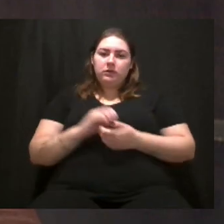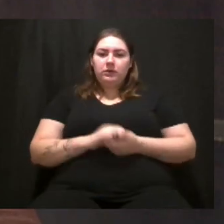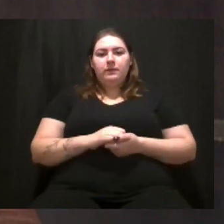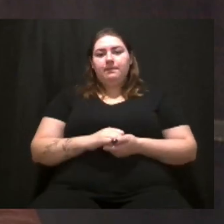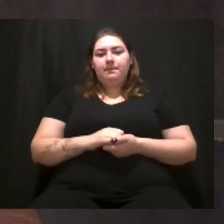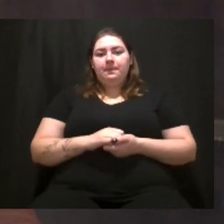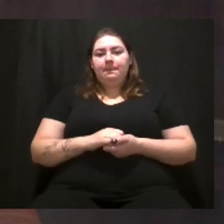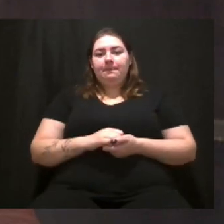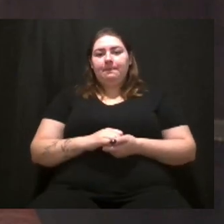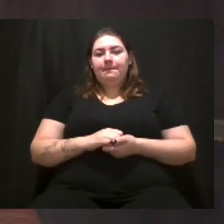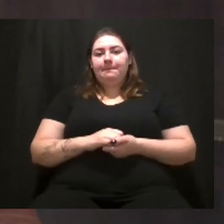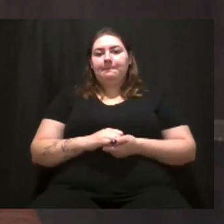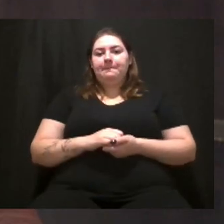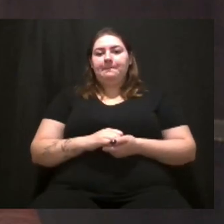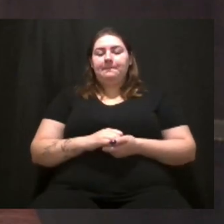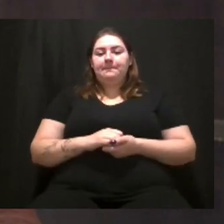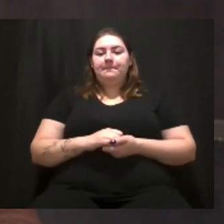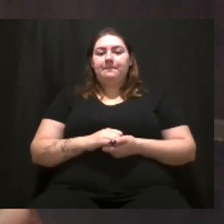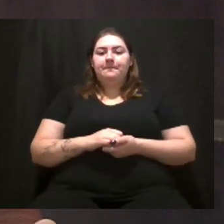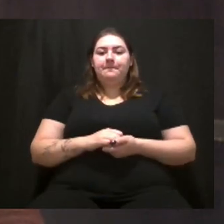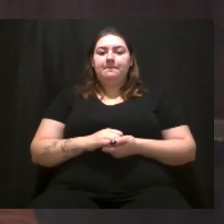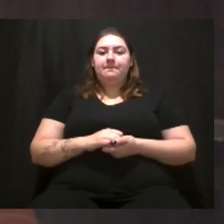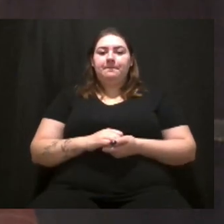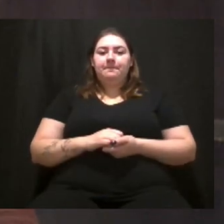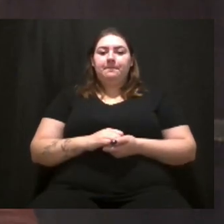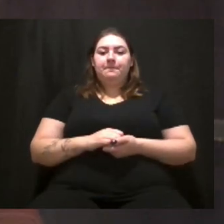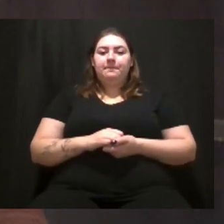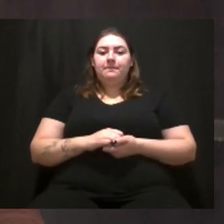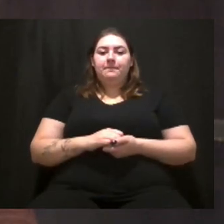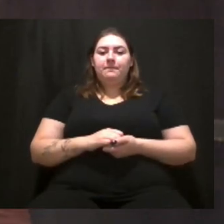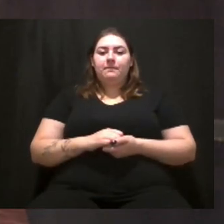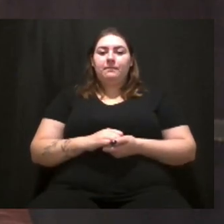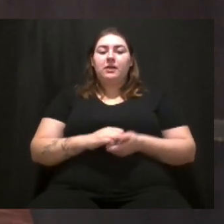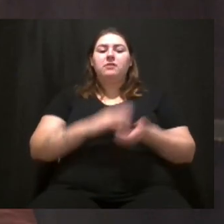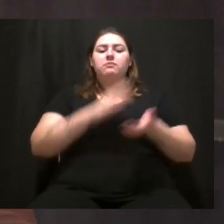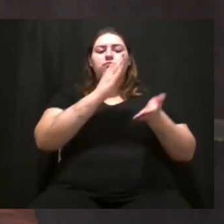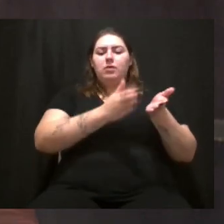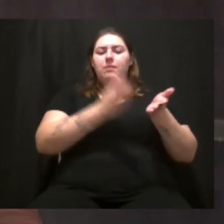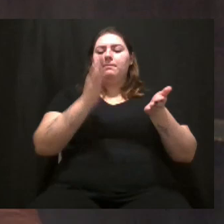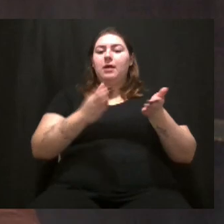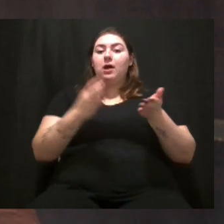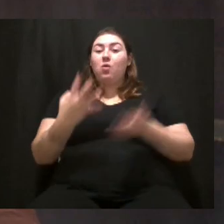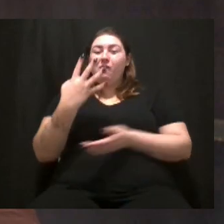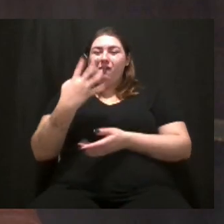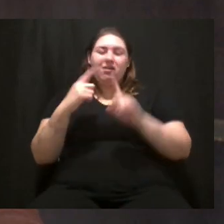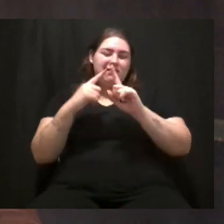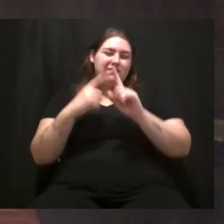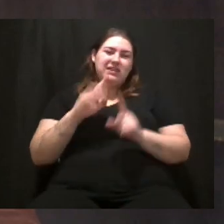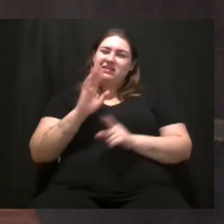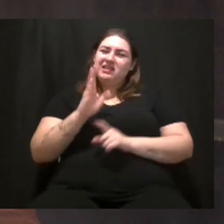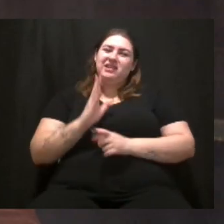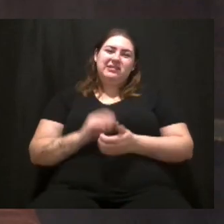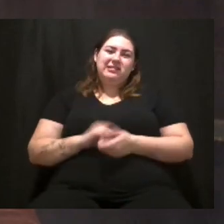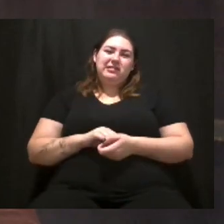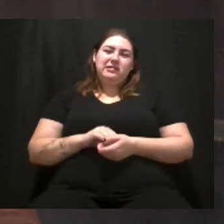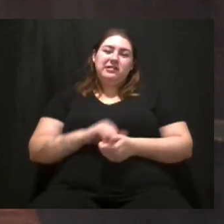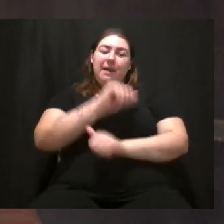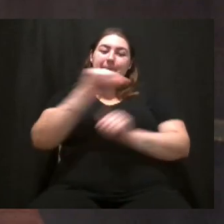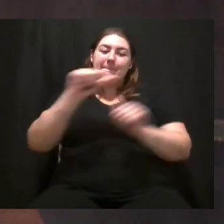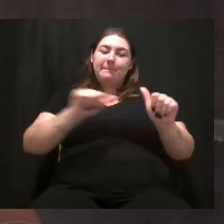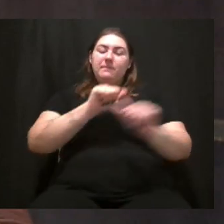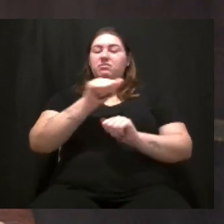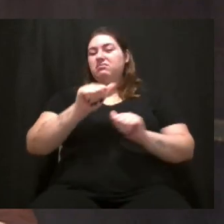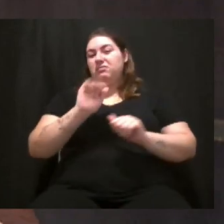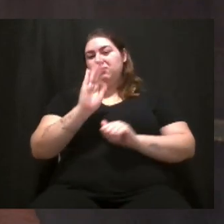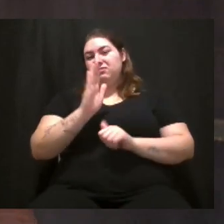ao 9º, depois do ensino médio. Então, assim, geralmente ela já vai passar por essa questão de mudar 4 vezes de escola, né? E